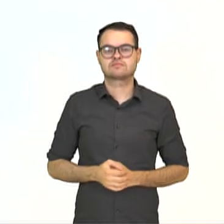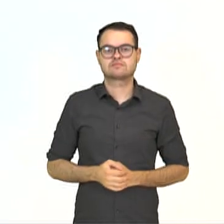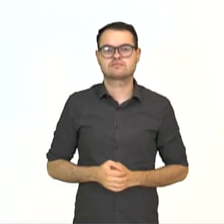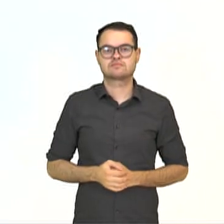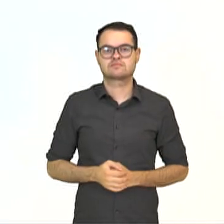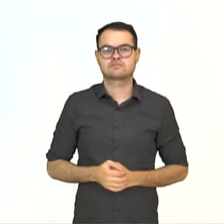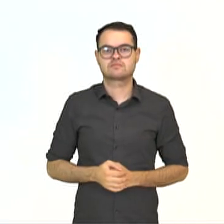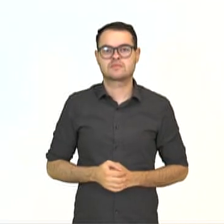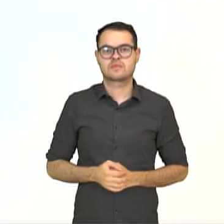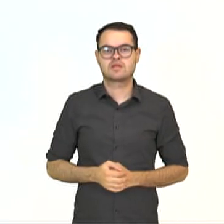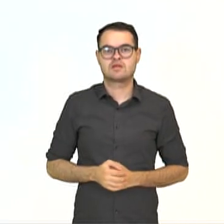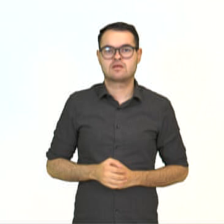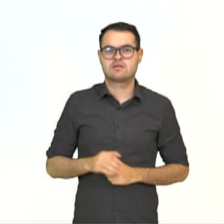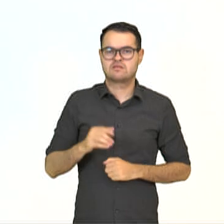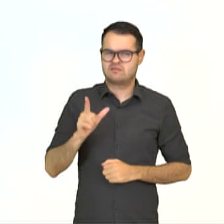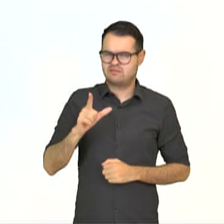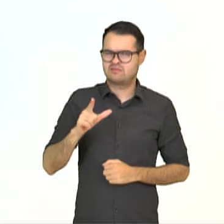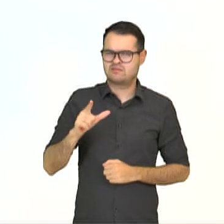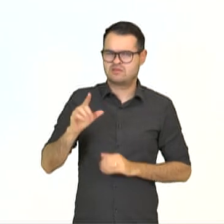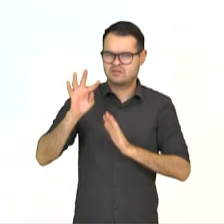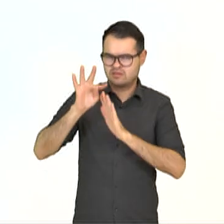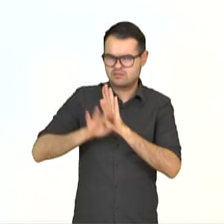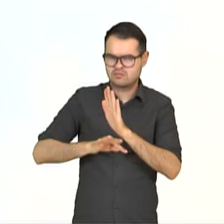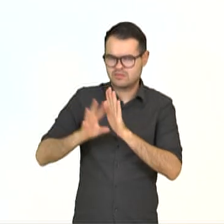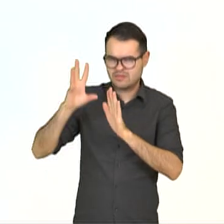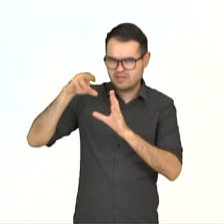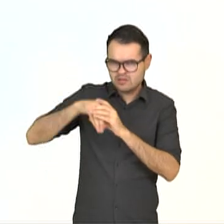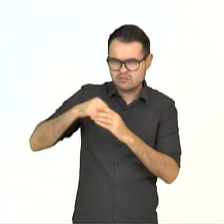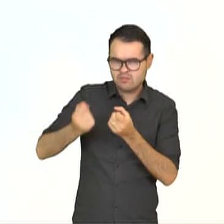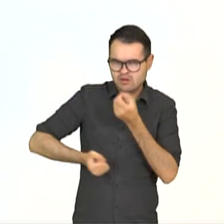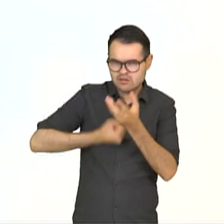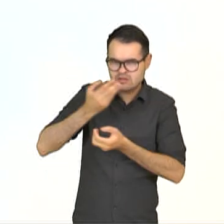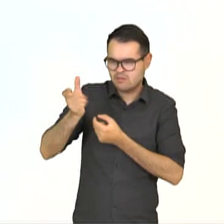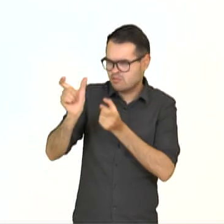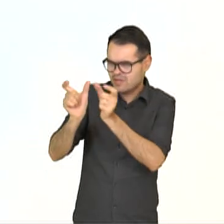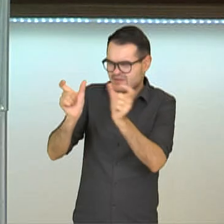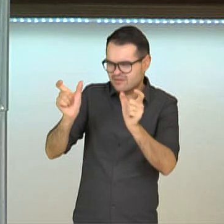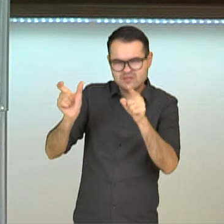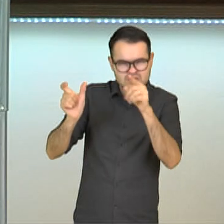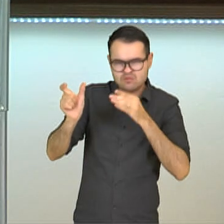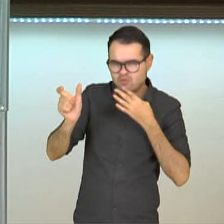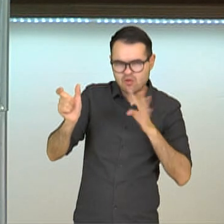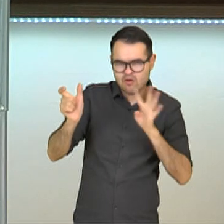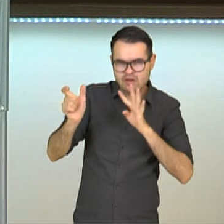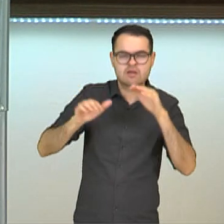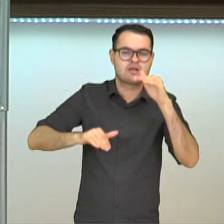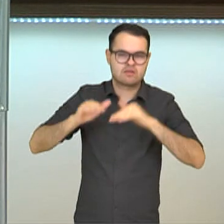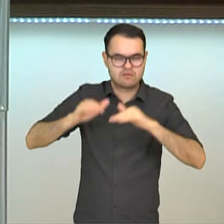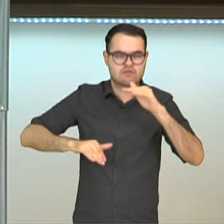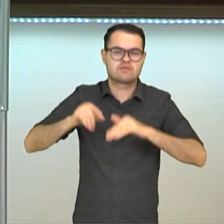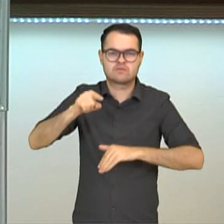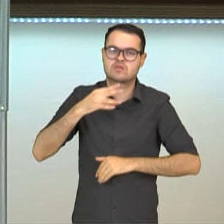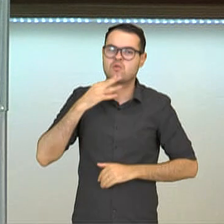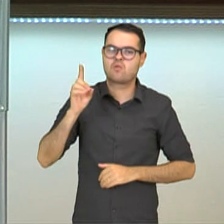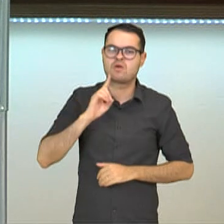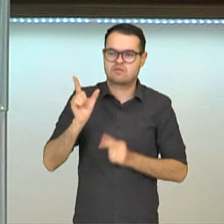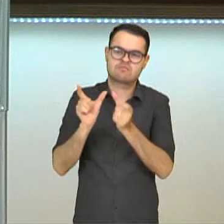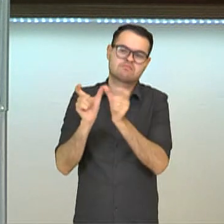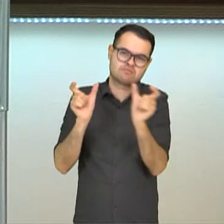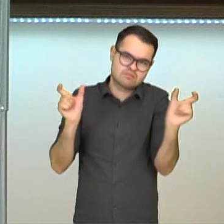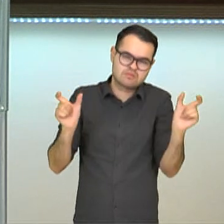palavras nas poesias que você não conhece? Nesse caso, havia várias palavras ali que é bem provável que você não